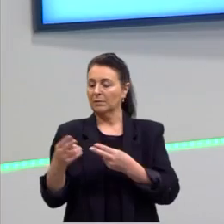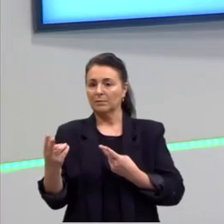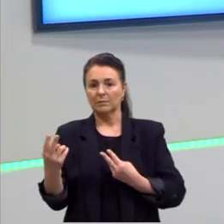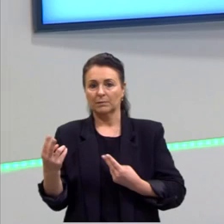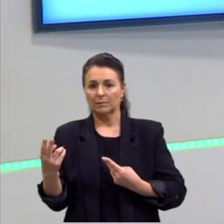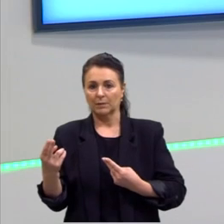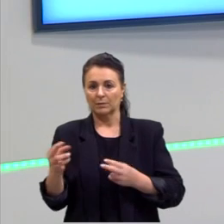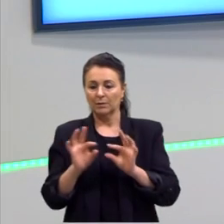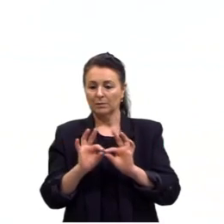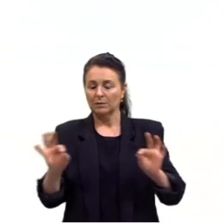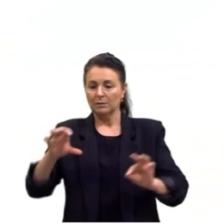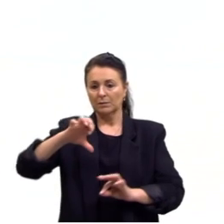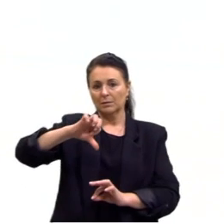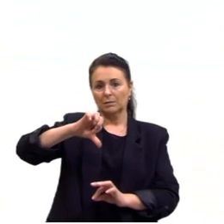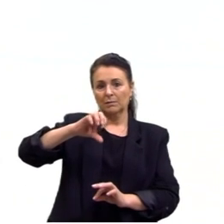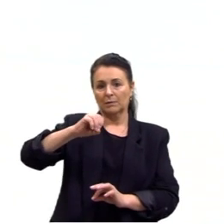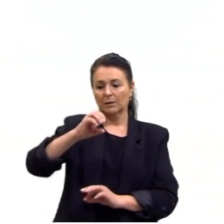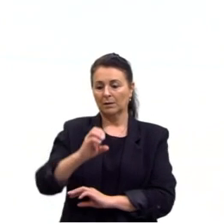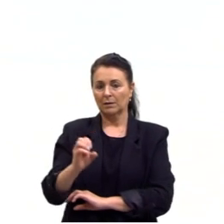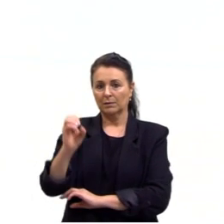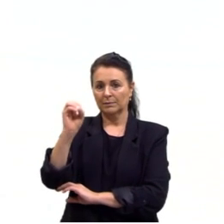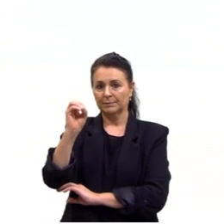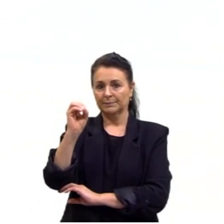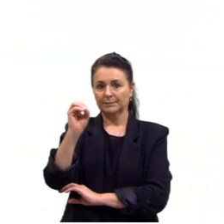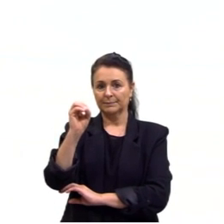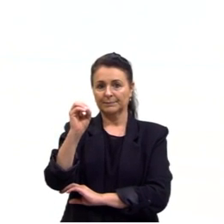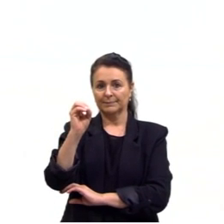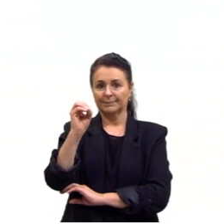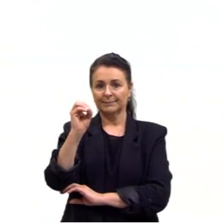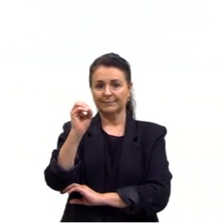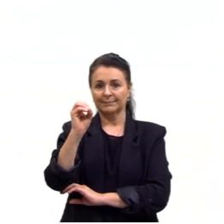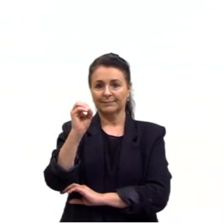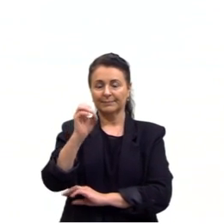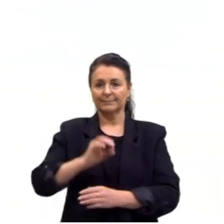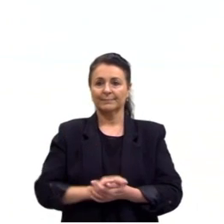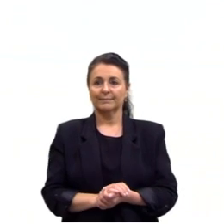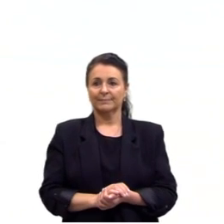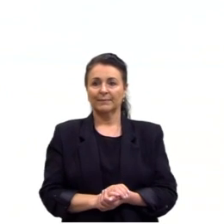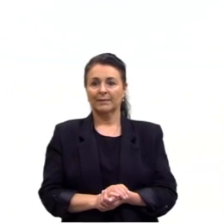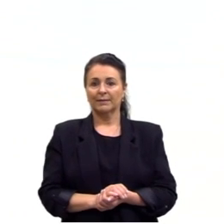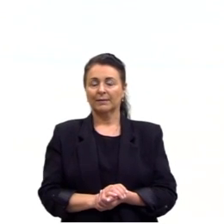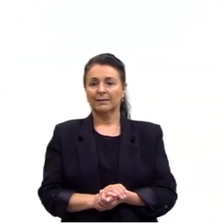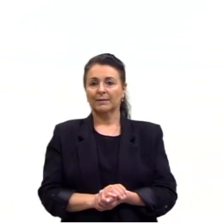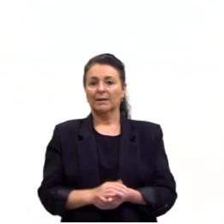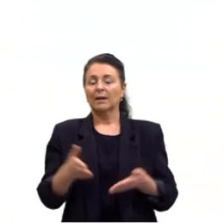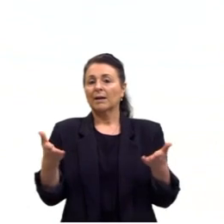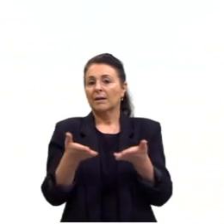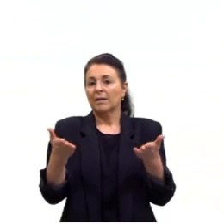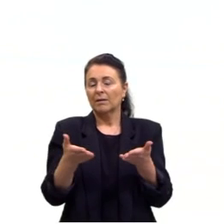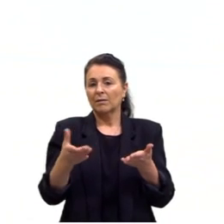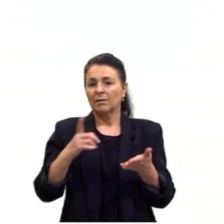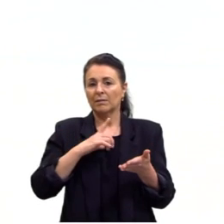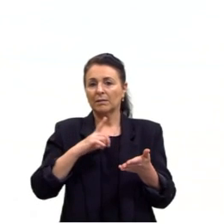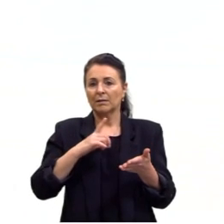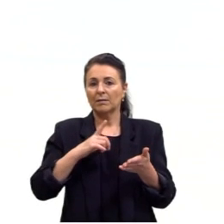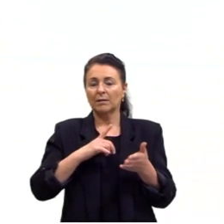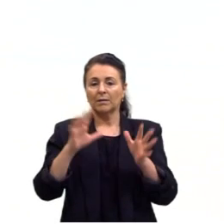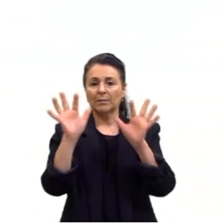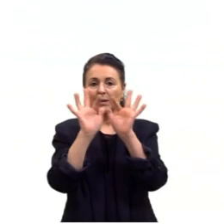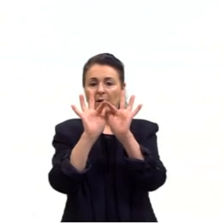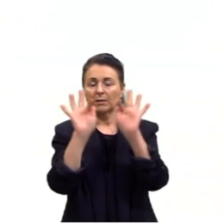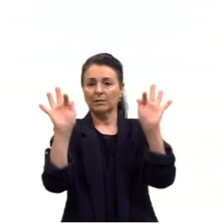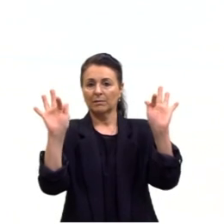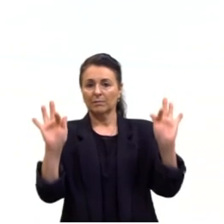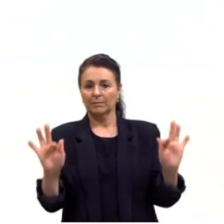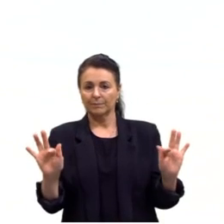a cada um medindo 90 graus e aqui nós vamos ver então há também as fórmulas